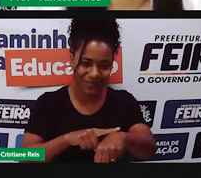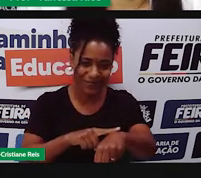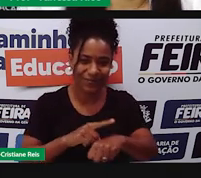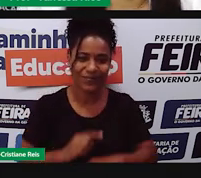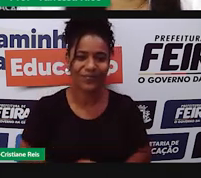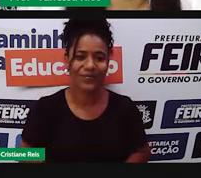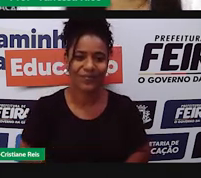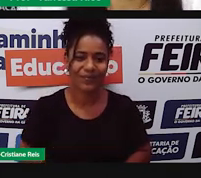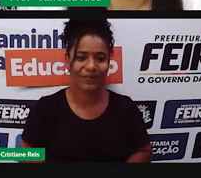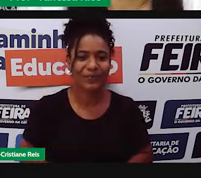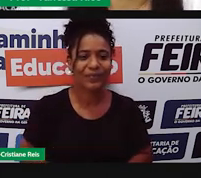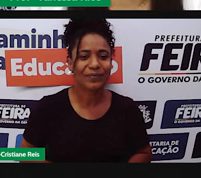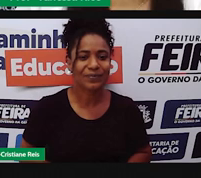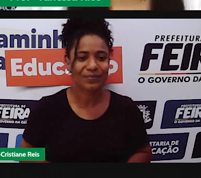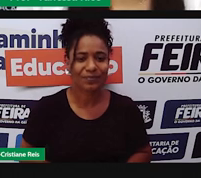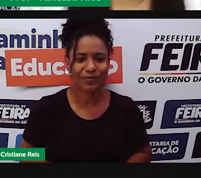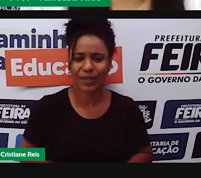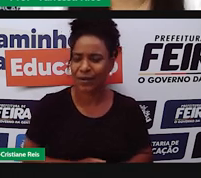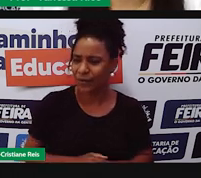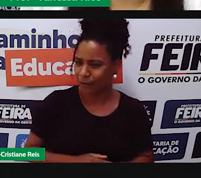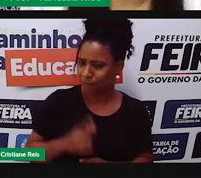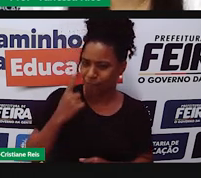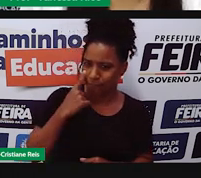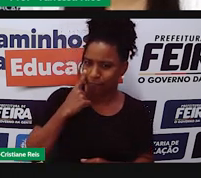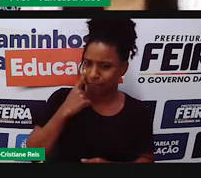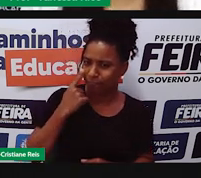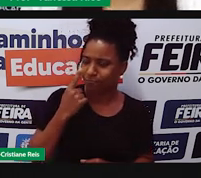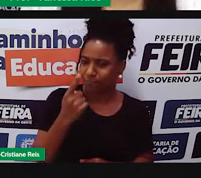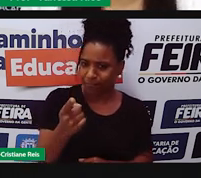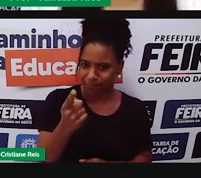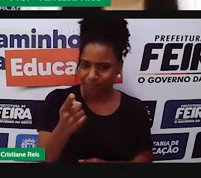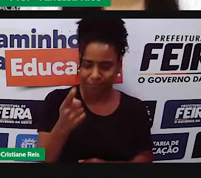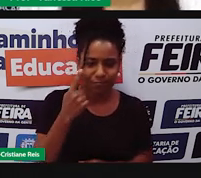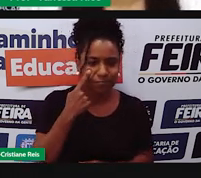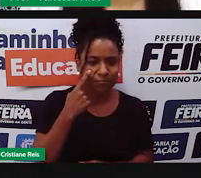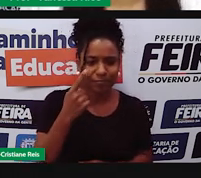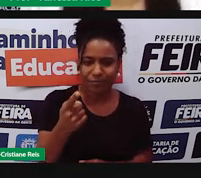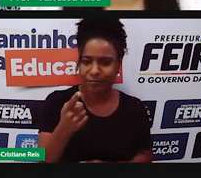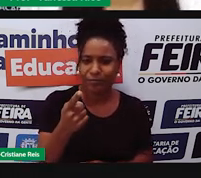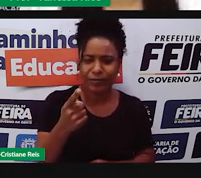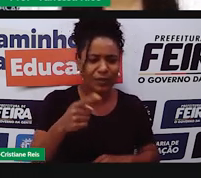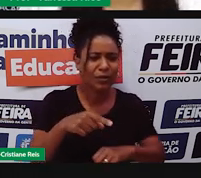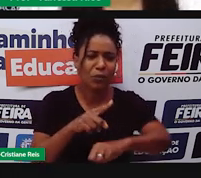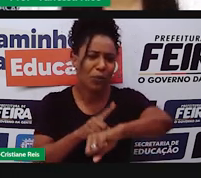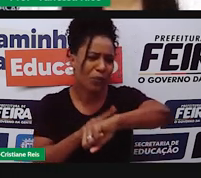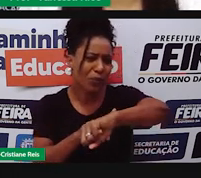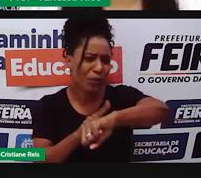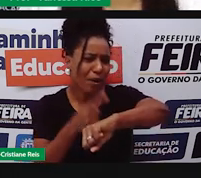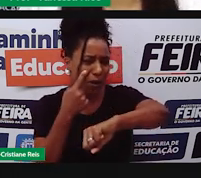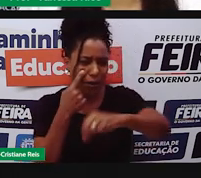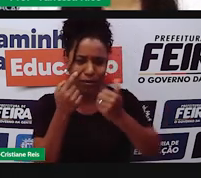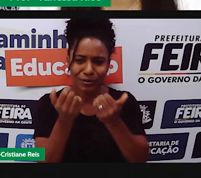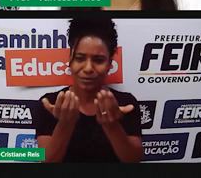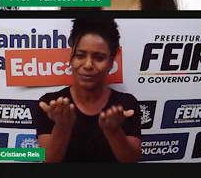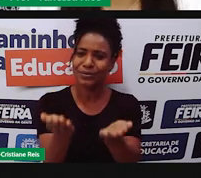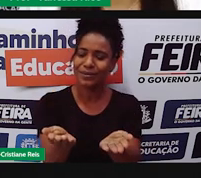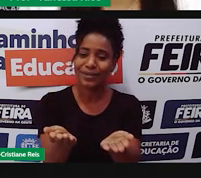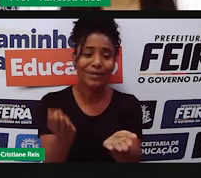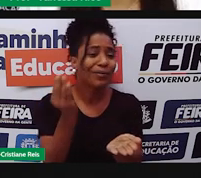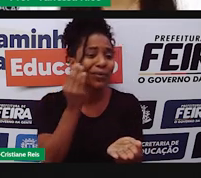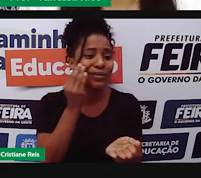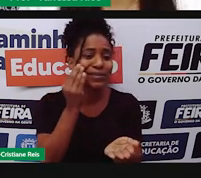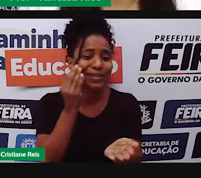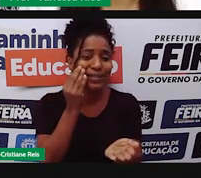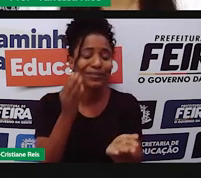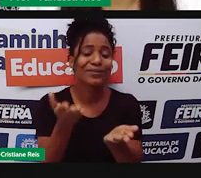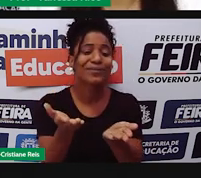Qual é a hora que este relógio está marcando? Vamos observar. Se o ponteiro das horas está apontando aí, ó, ele